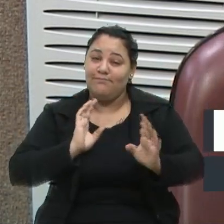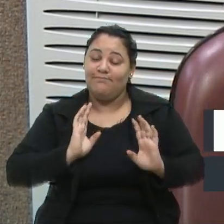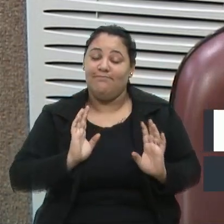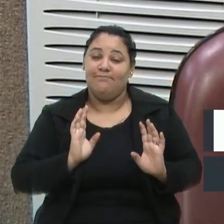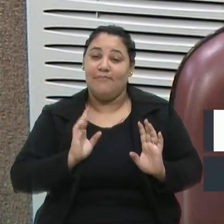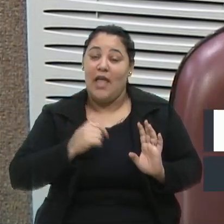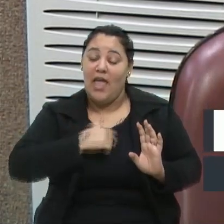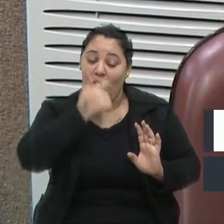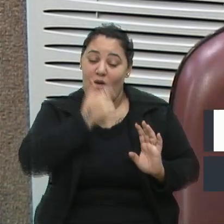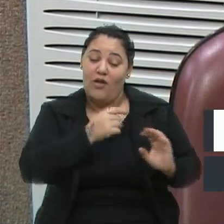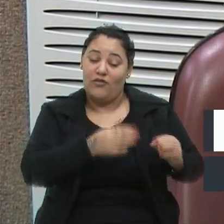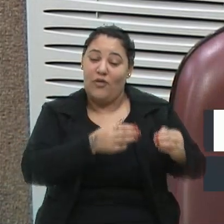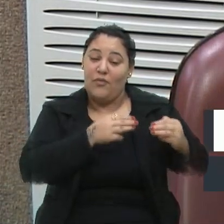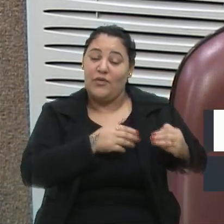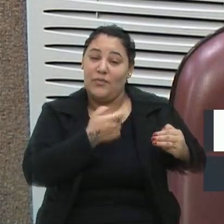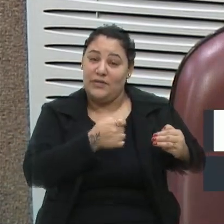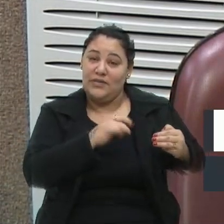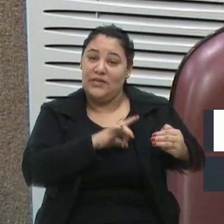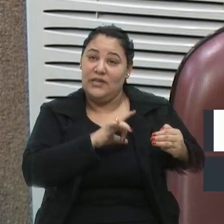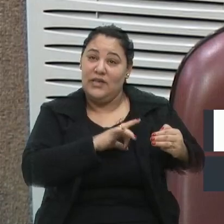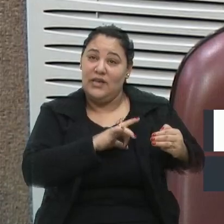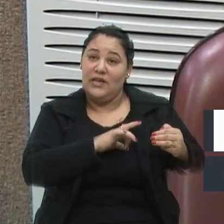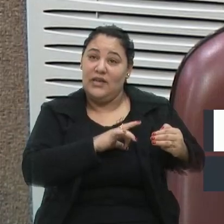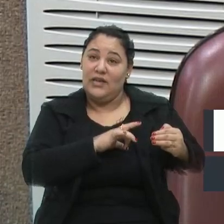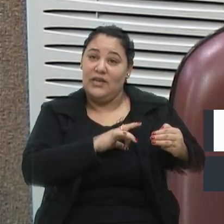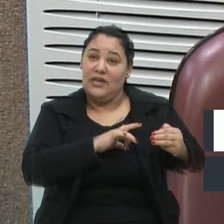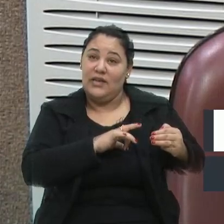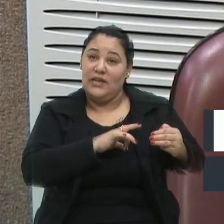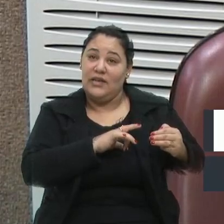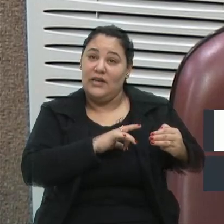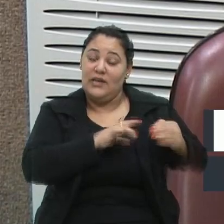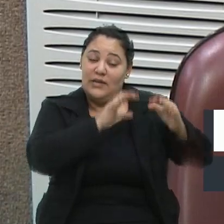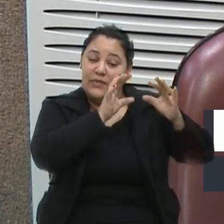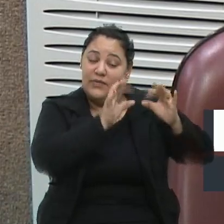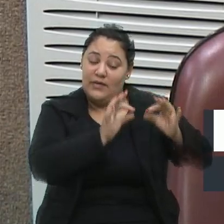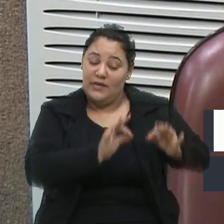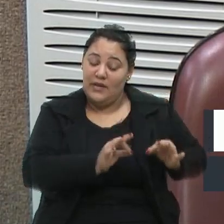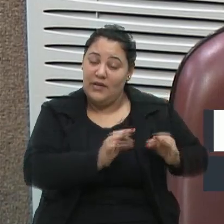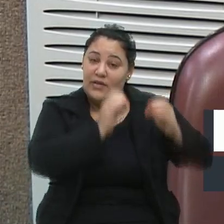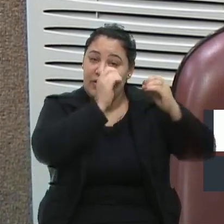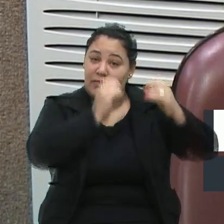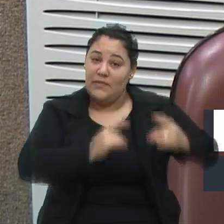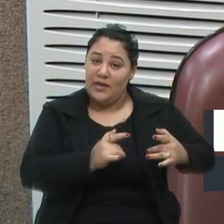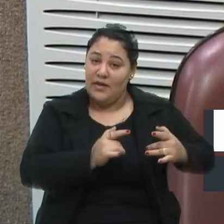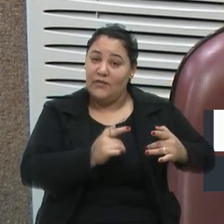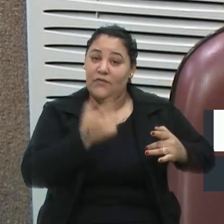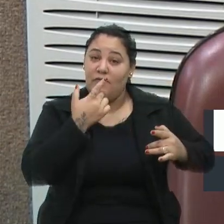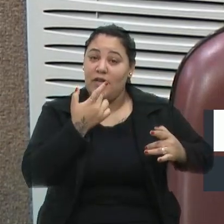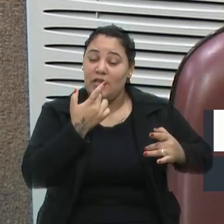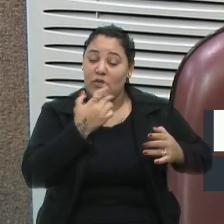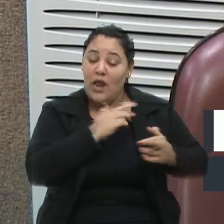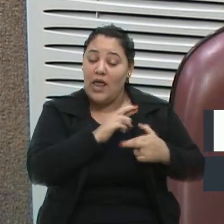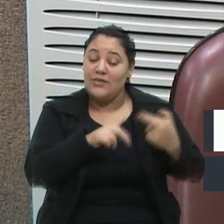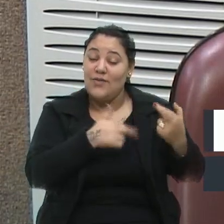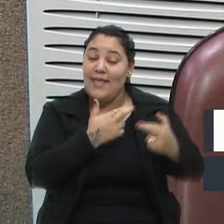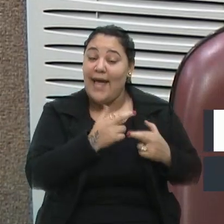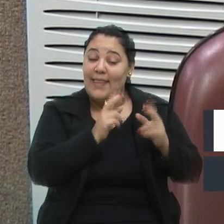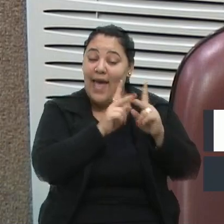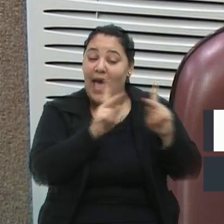ela tem que vir no viés, uma moção que refere-se à paz, não defendendo um único país,